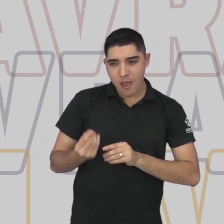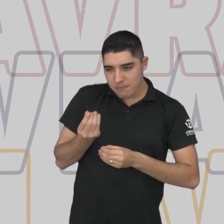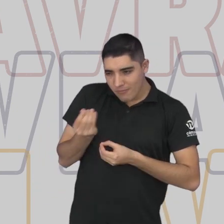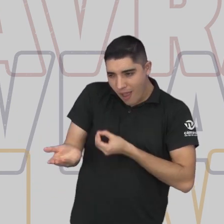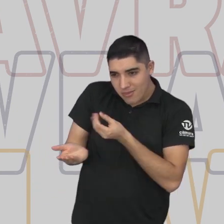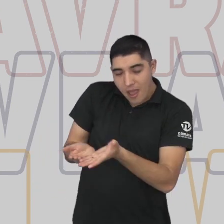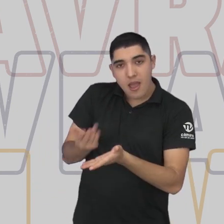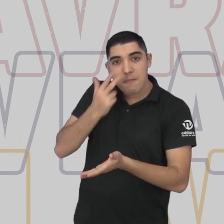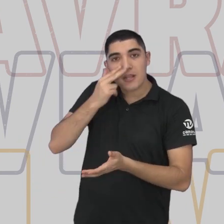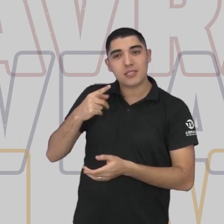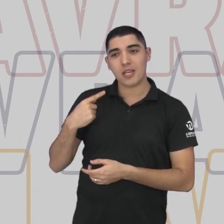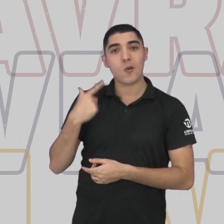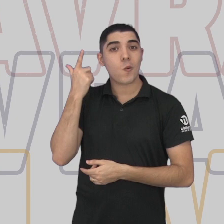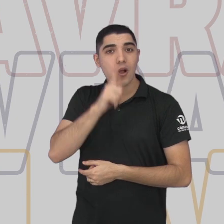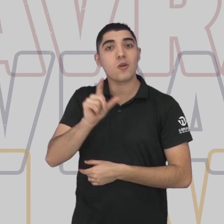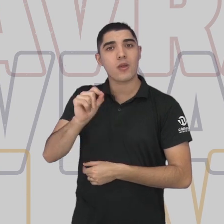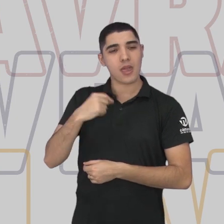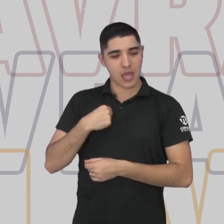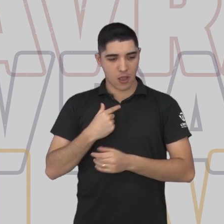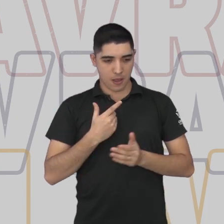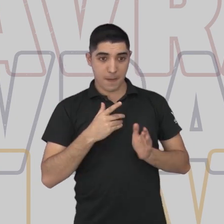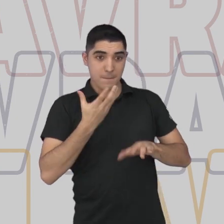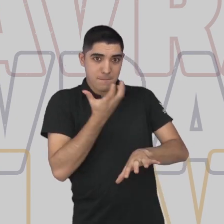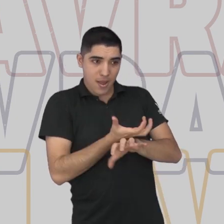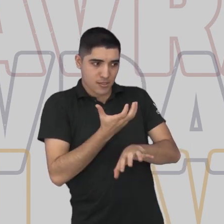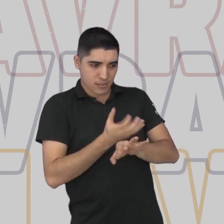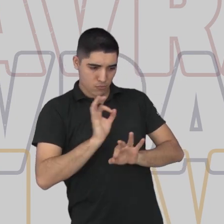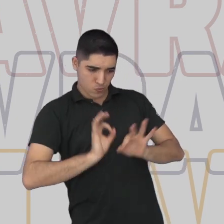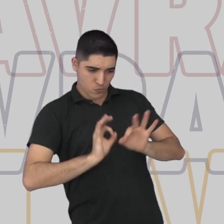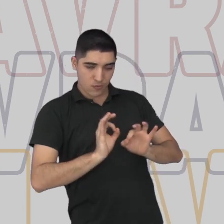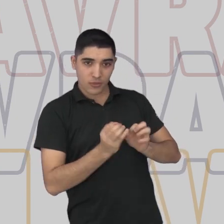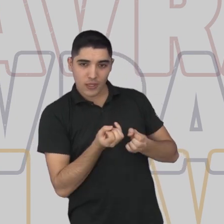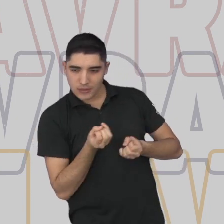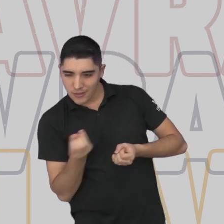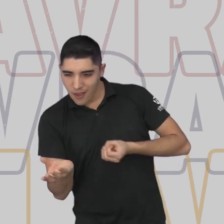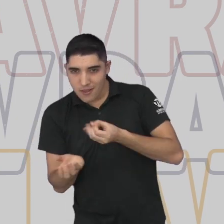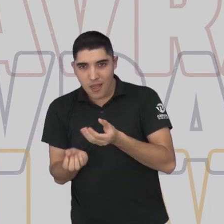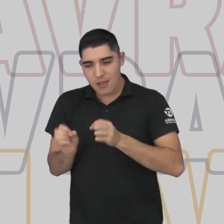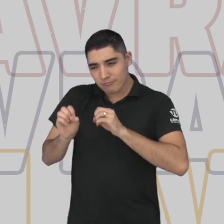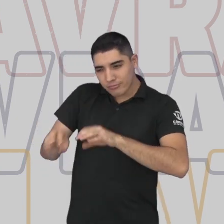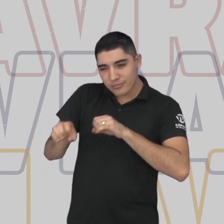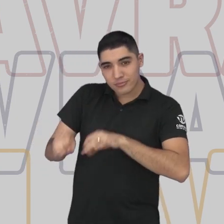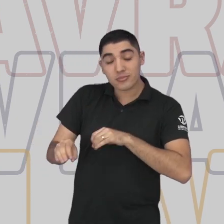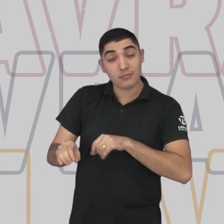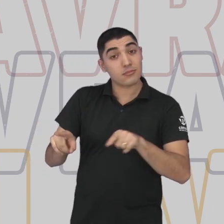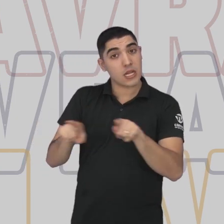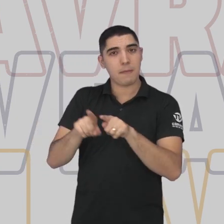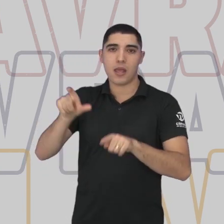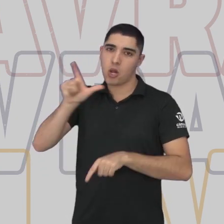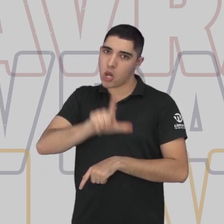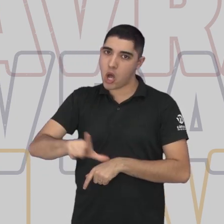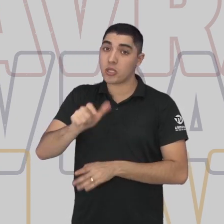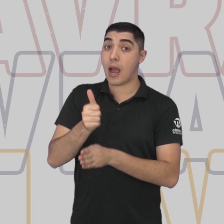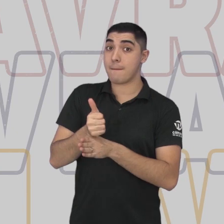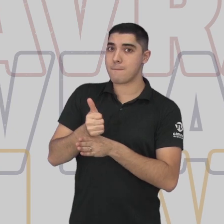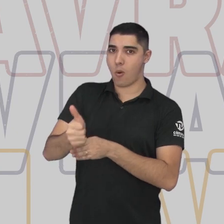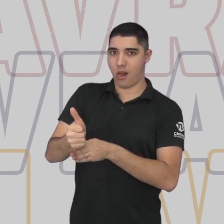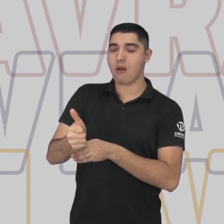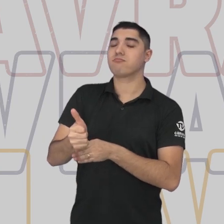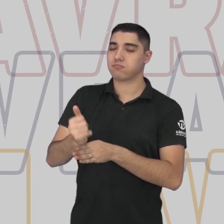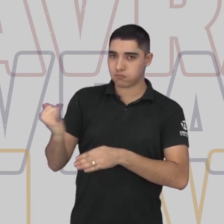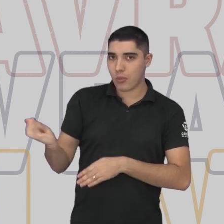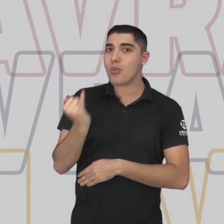traz muita a proximidade do que você quer ensinar, do que você quer aprender. E principalmente na questão da moral, né? Que hoje a